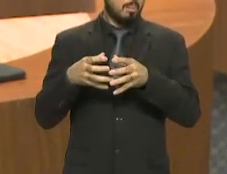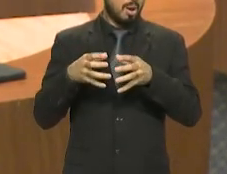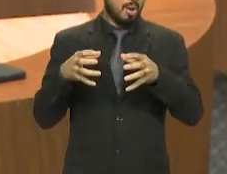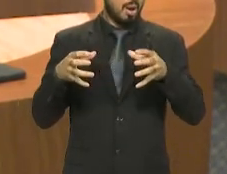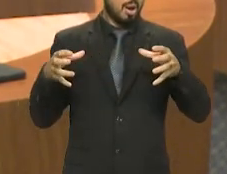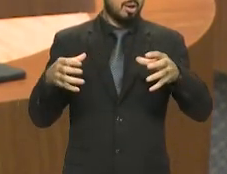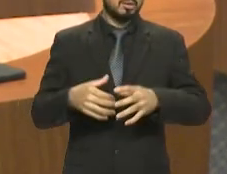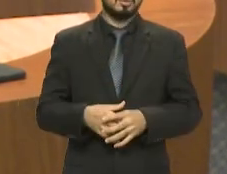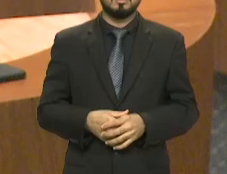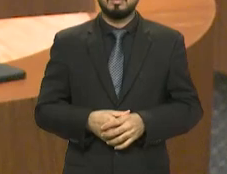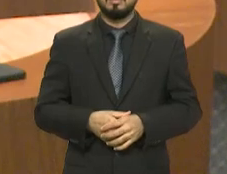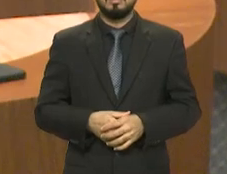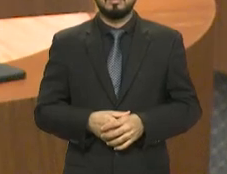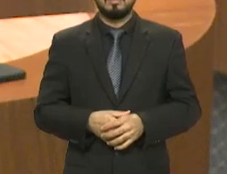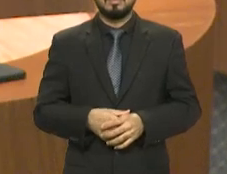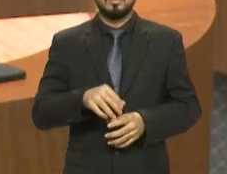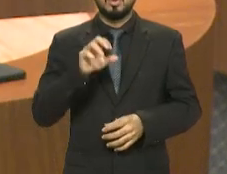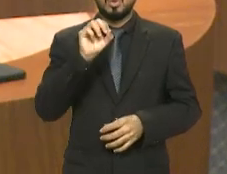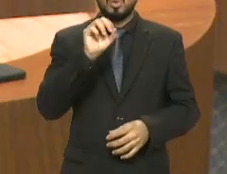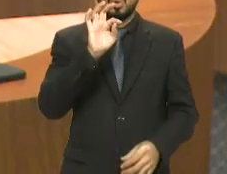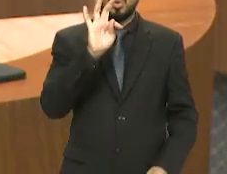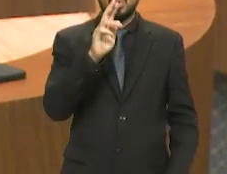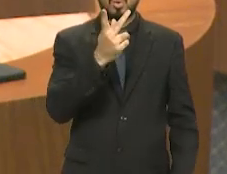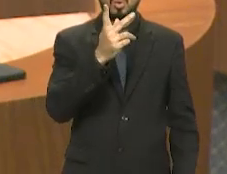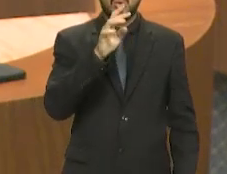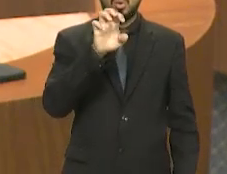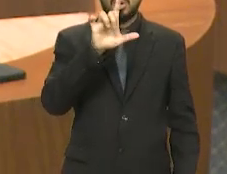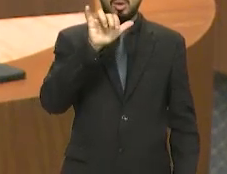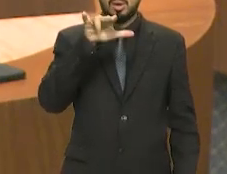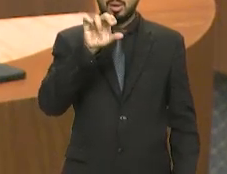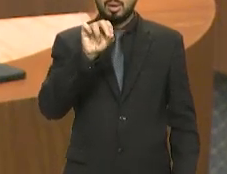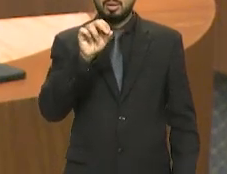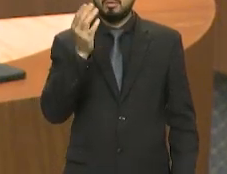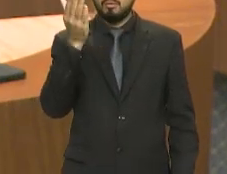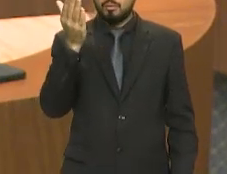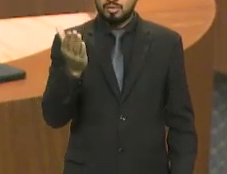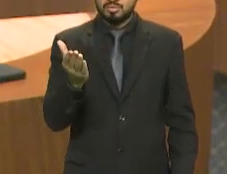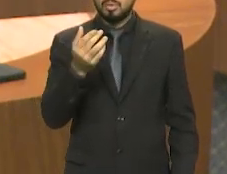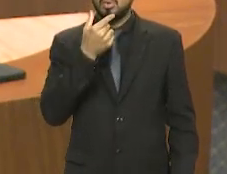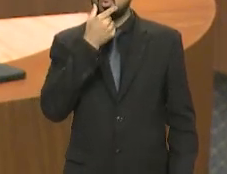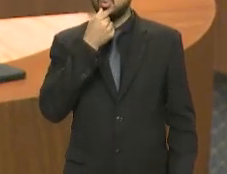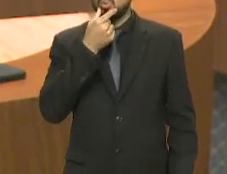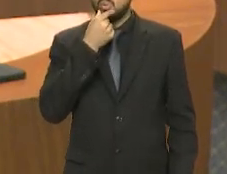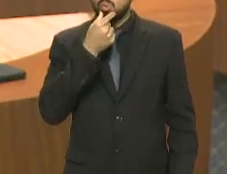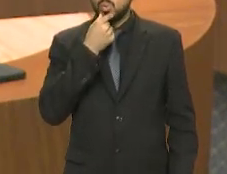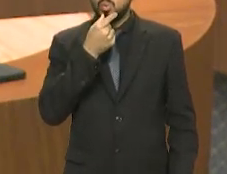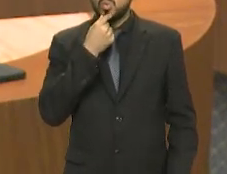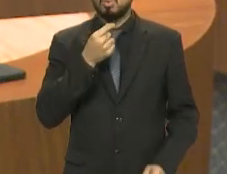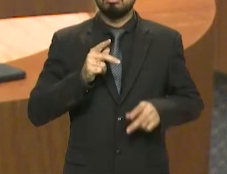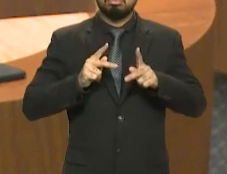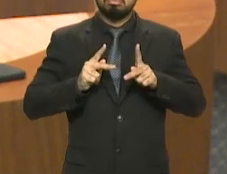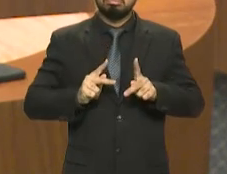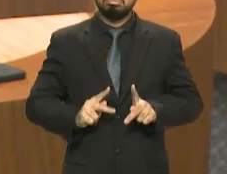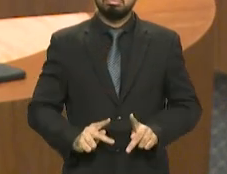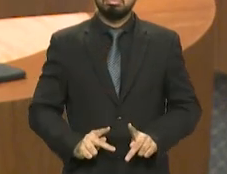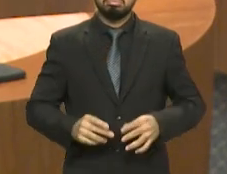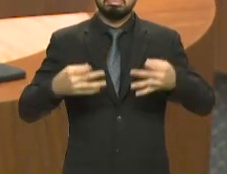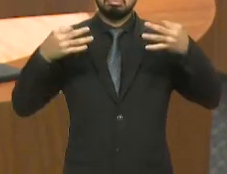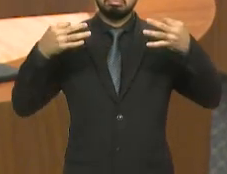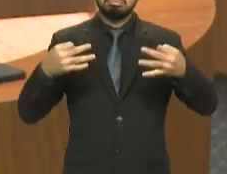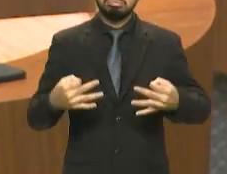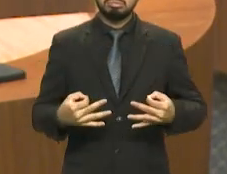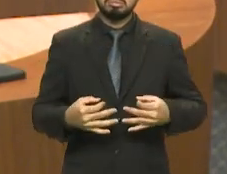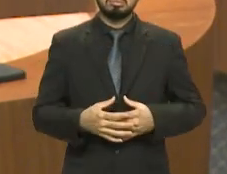Otelino, Vossa Excelência é um homem público por completo. Vossa Excelência entende, assim diz a ciência política, que o